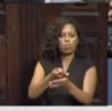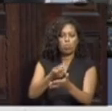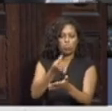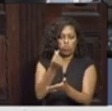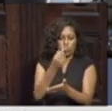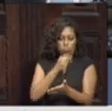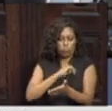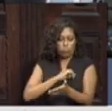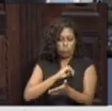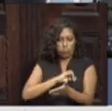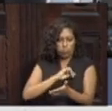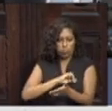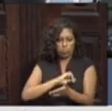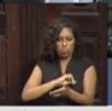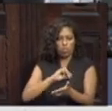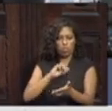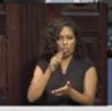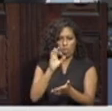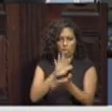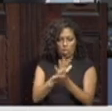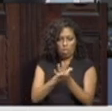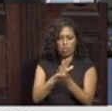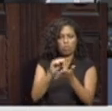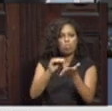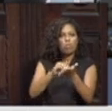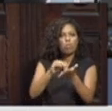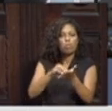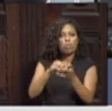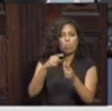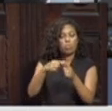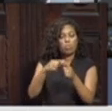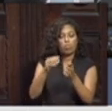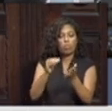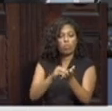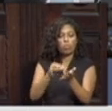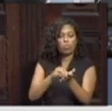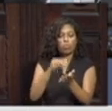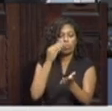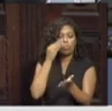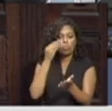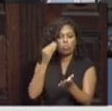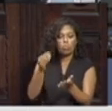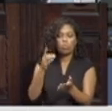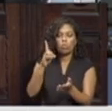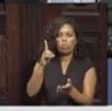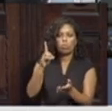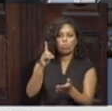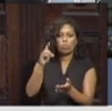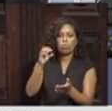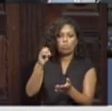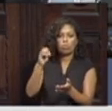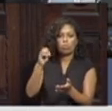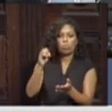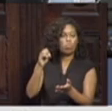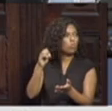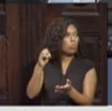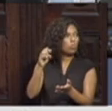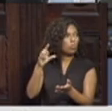poder receber. Então isso é prática da administração pública, estava devendo mesmo, é verdade, mas fevereiro, quer dizer, o salário de janeiro que é